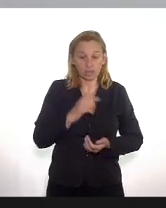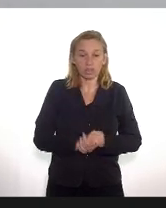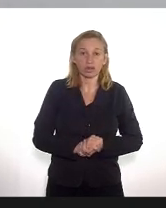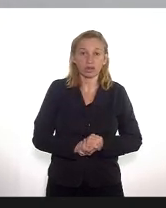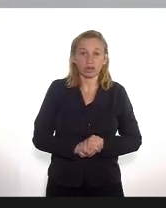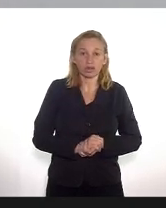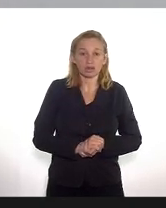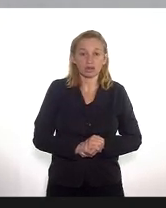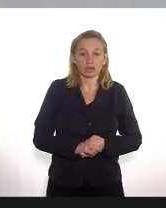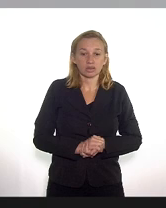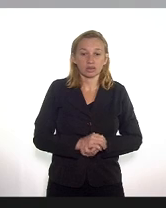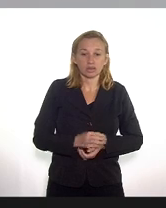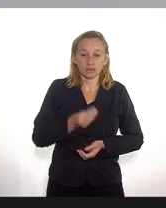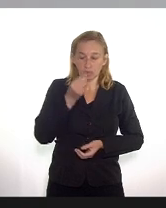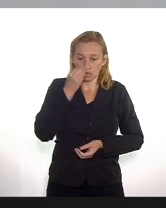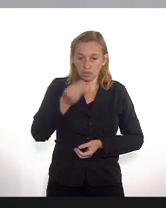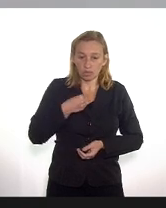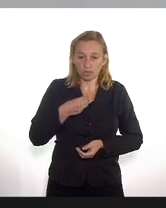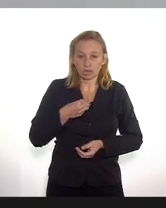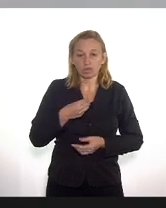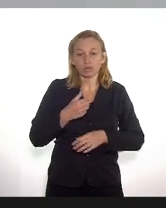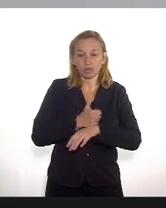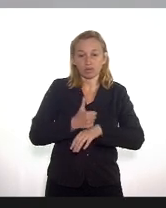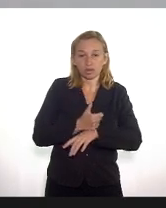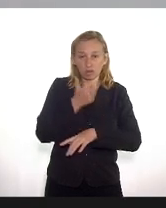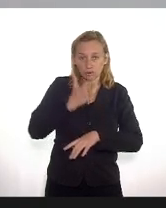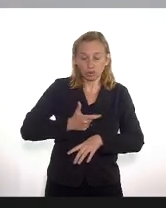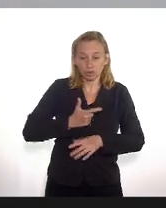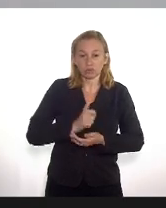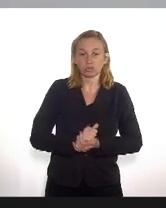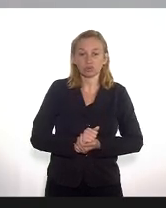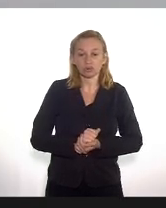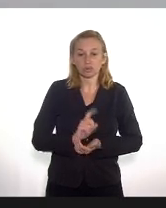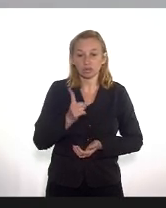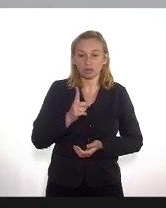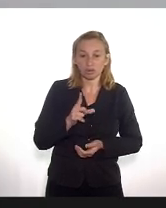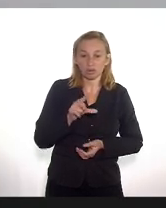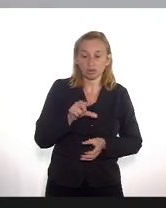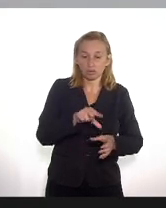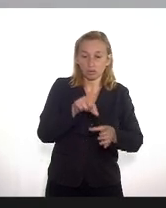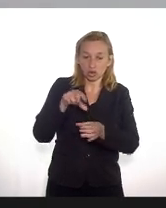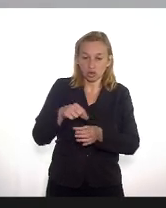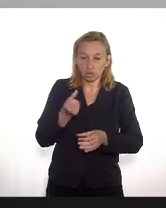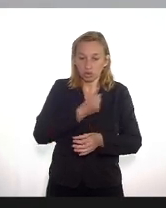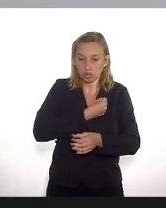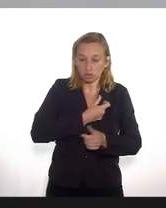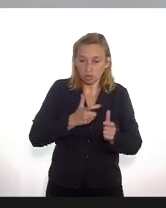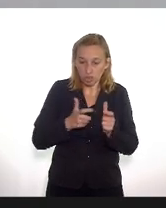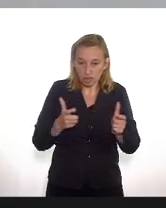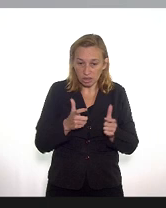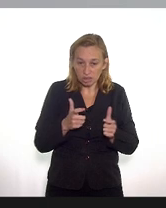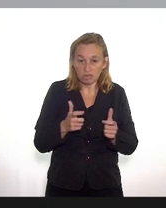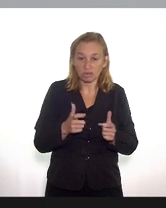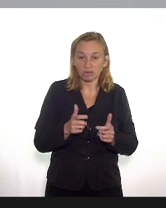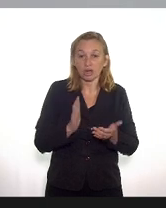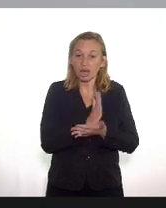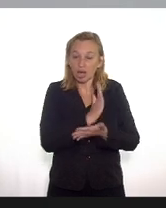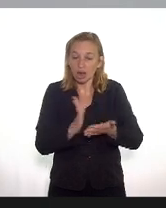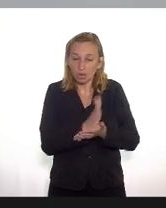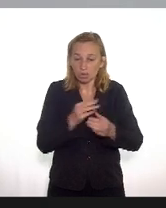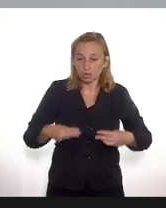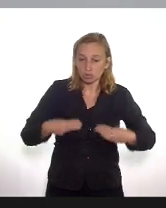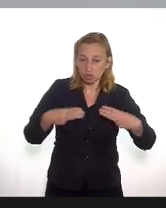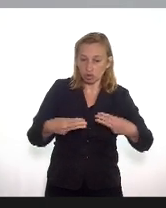nos desconsidera enquanto profissionais da educação. E, ainda assim, não foi uma decisão unânime, foi apertada, né? Enfim, alguns ministros ainda